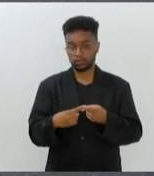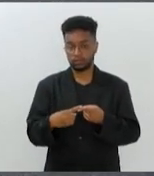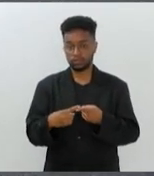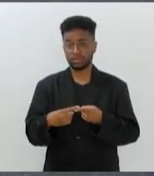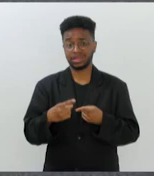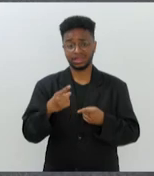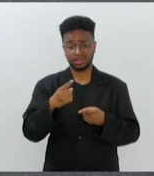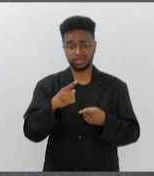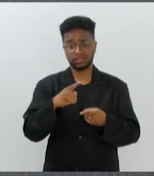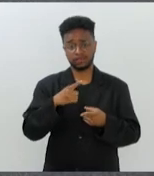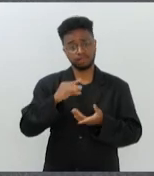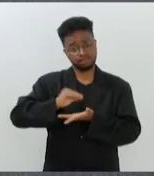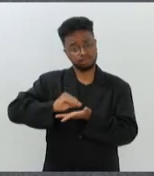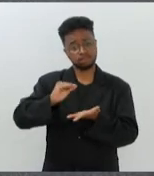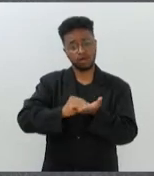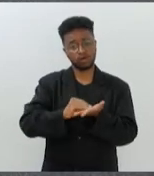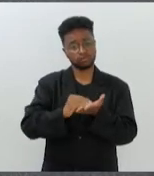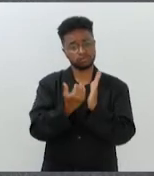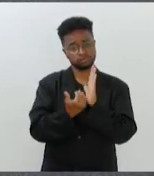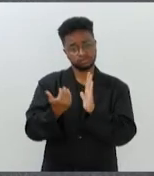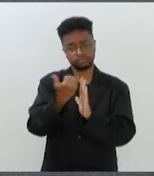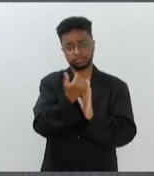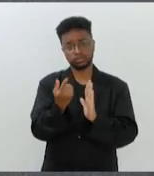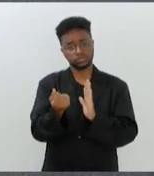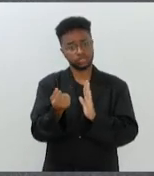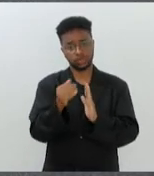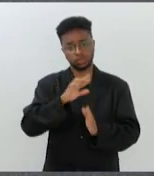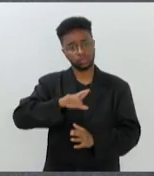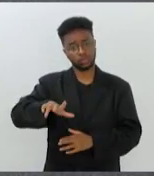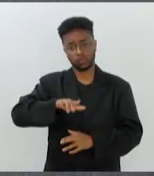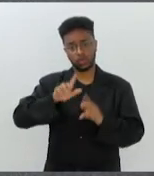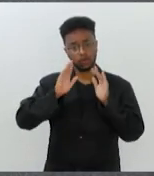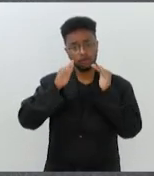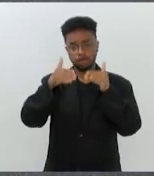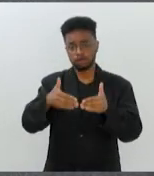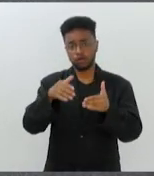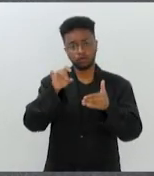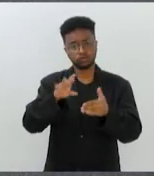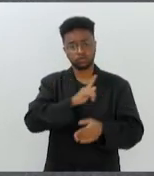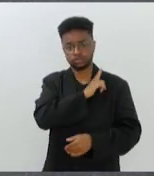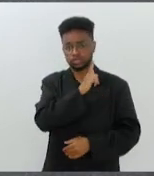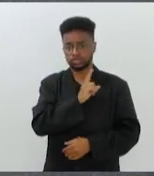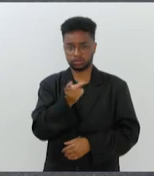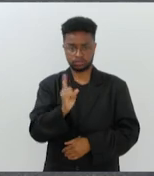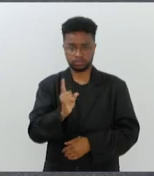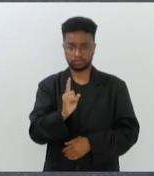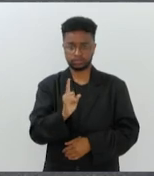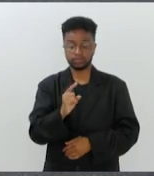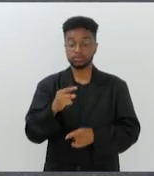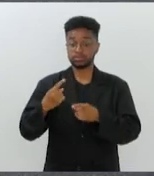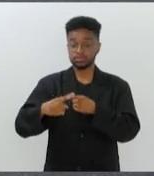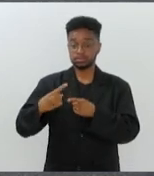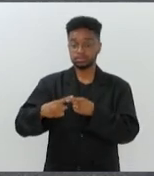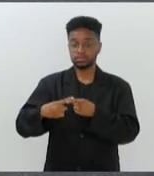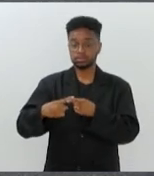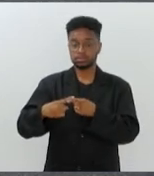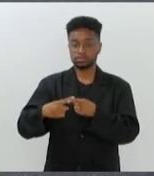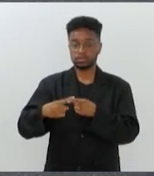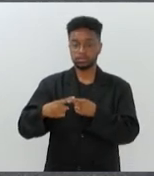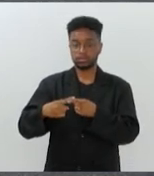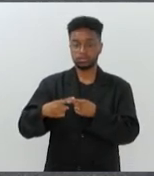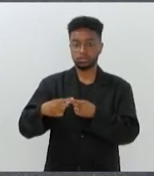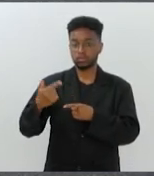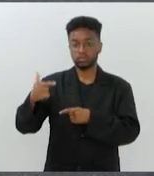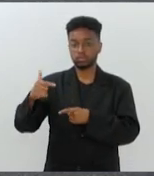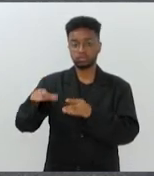rombo imenso, que não é especificamente um rombo de gestão, porque para lá não entra